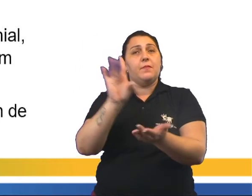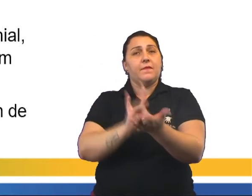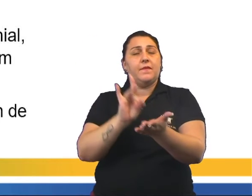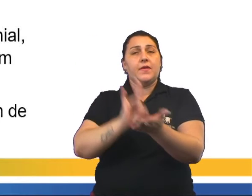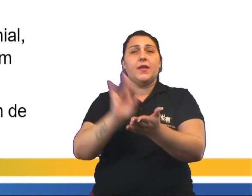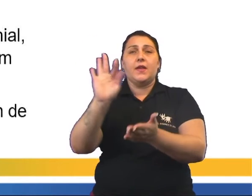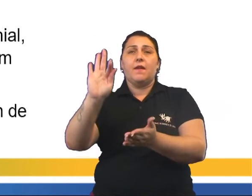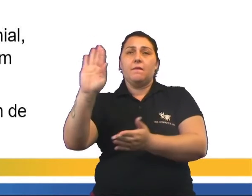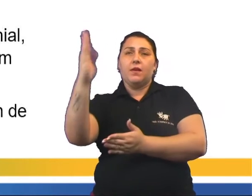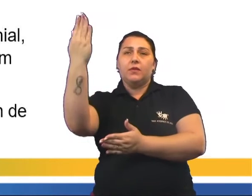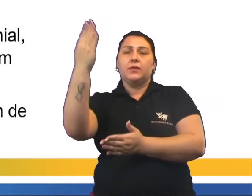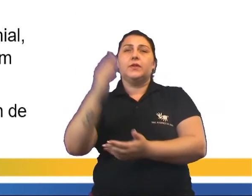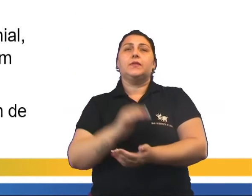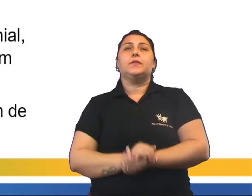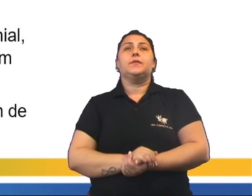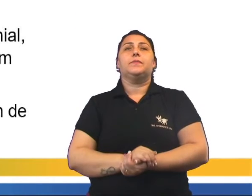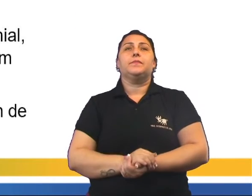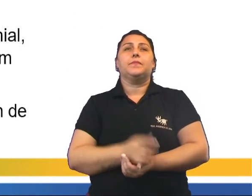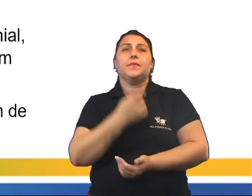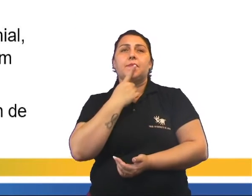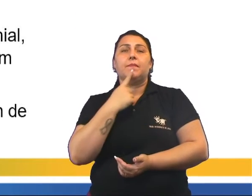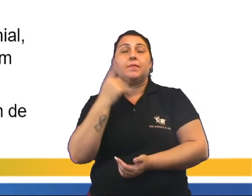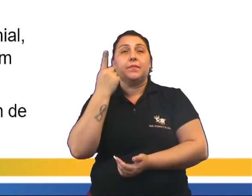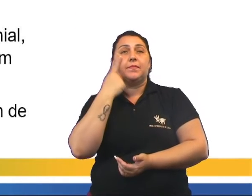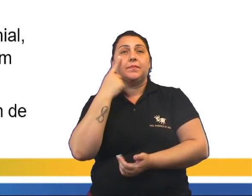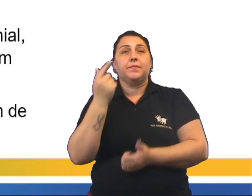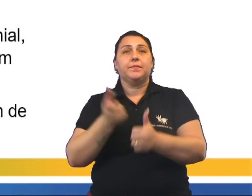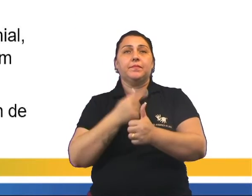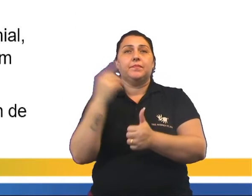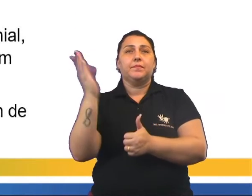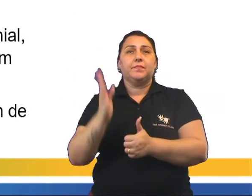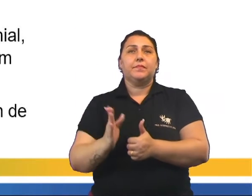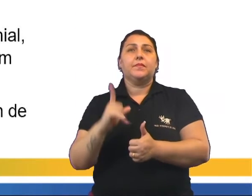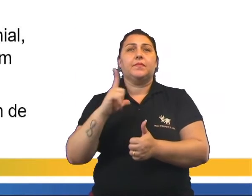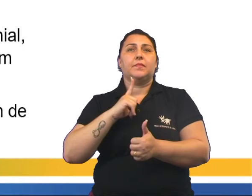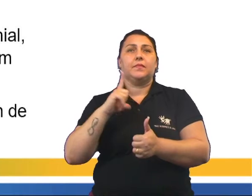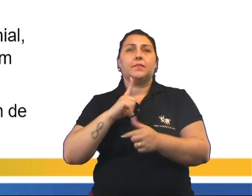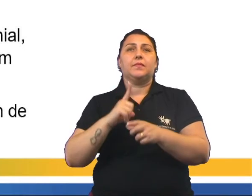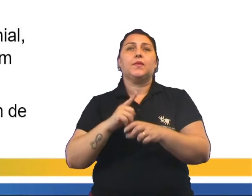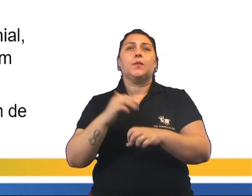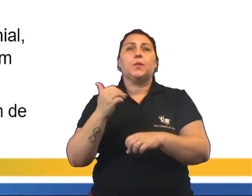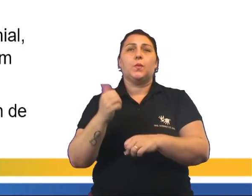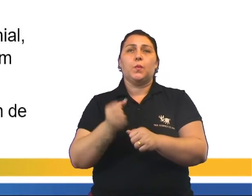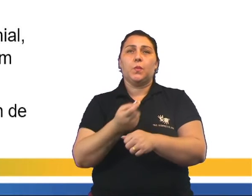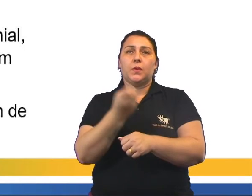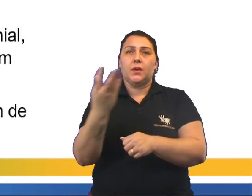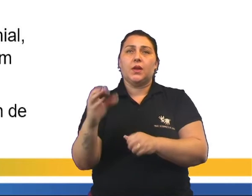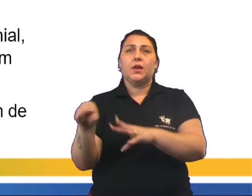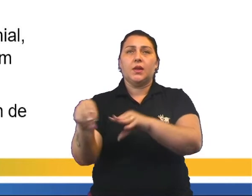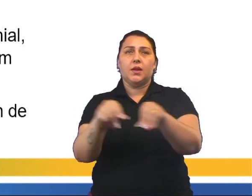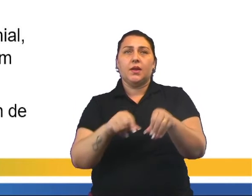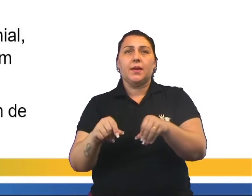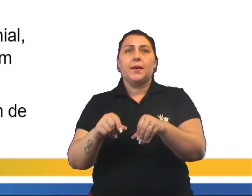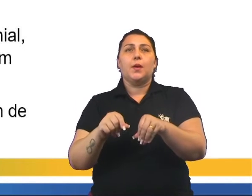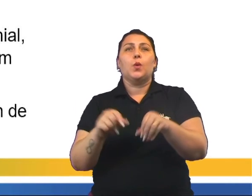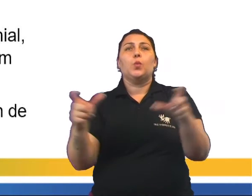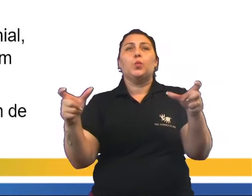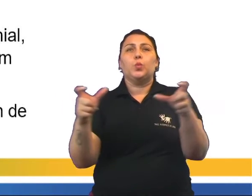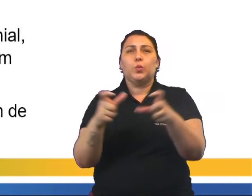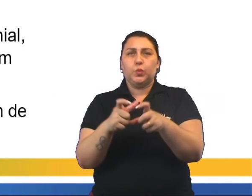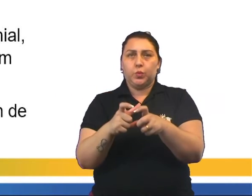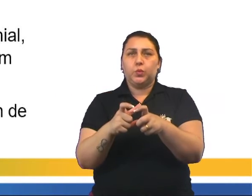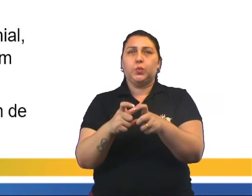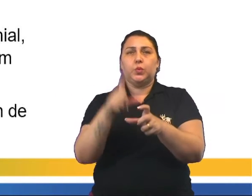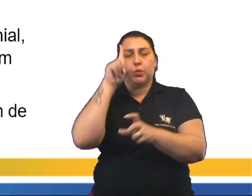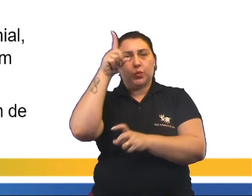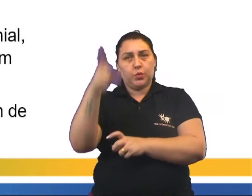verdadeiras e F para as falsas. A primeira diz assim: no Brasil há uma grande quantidade de terras sob posse de